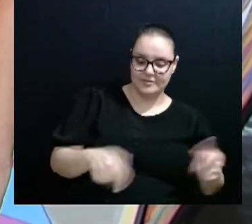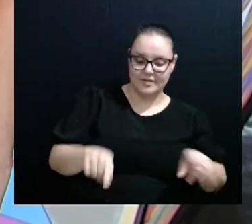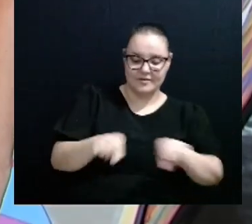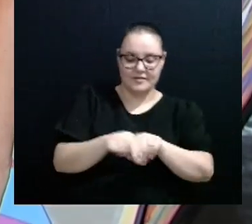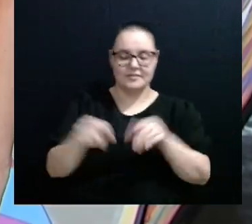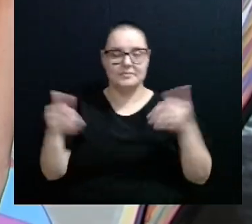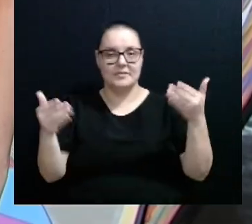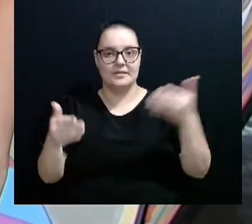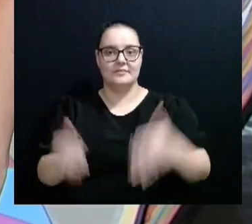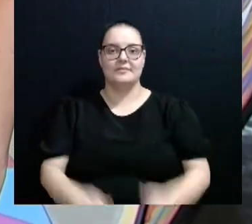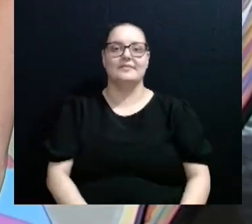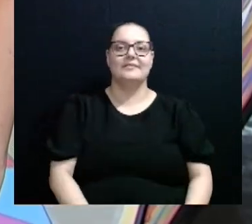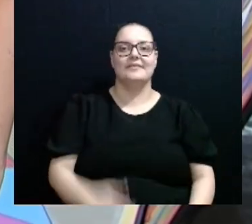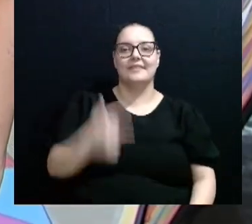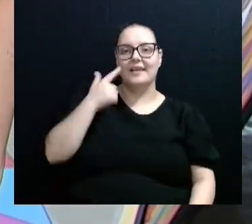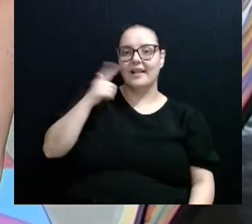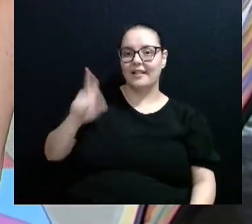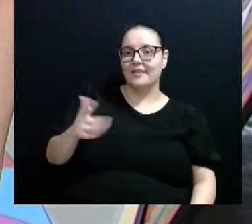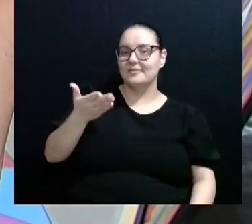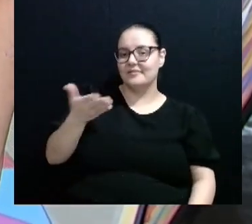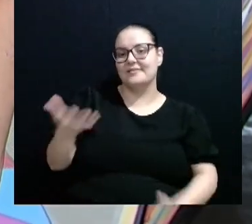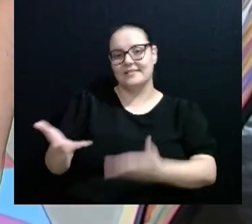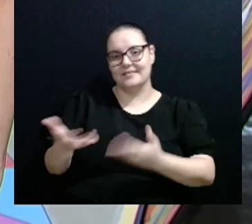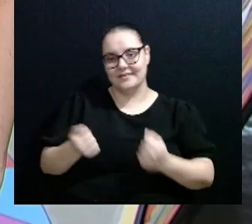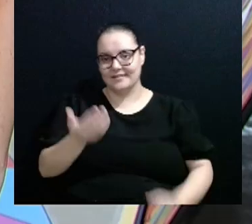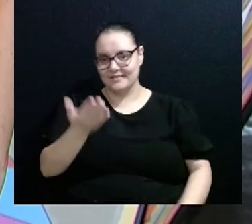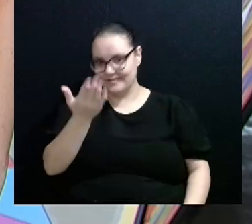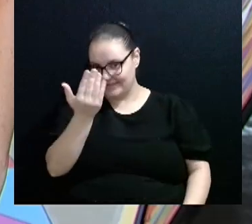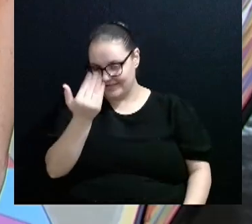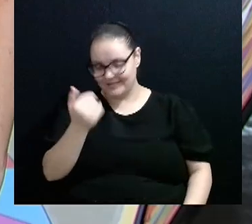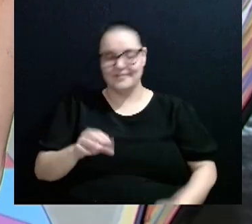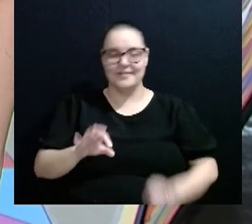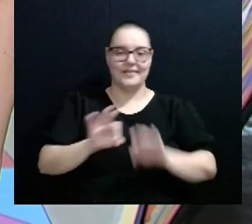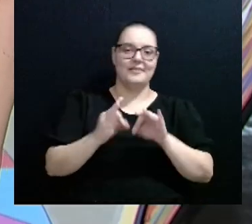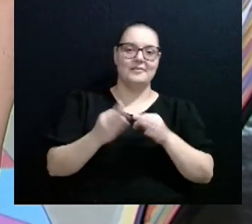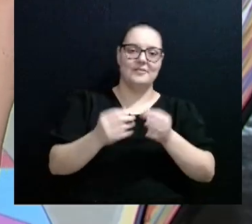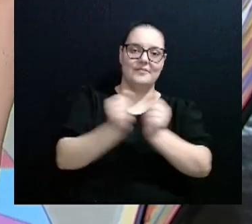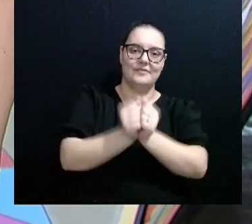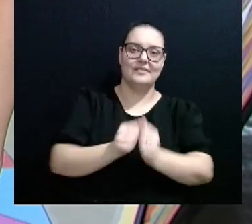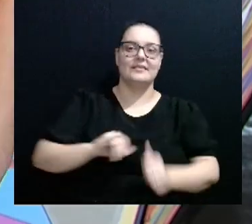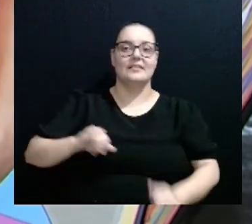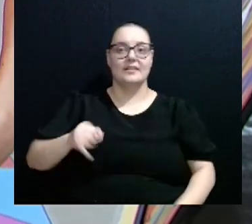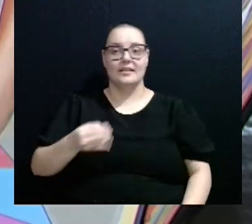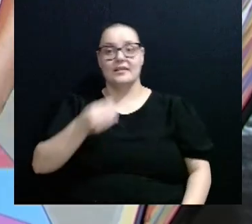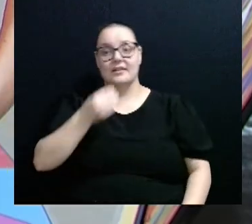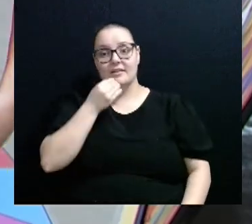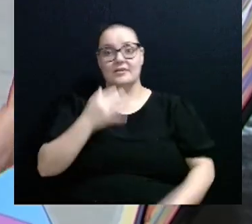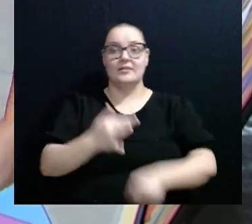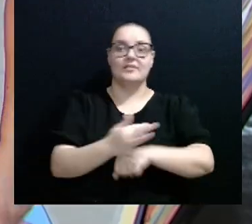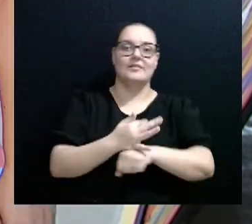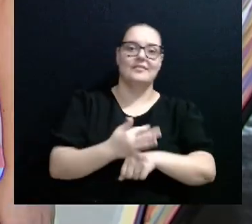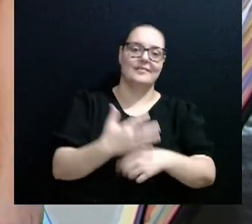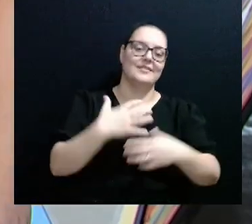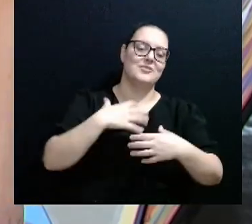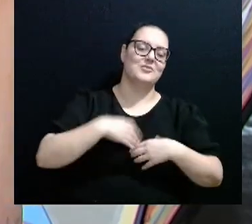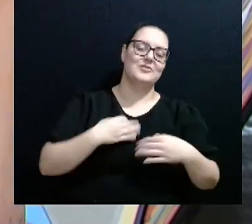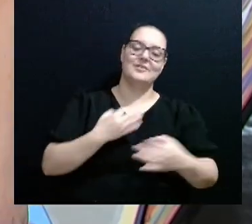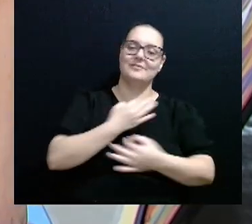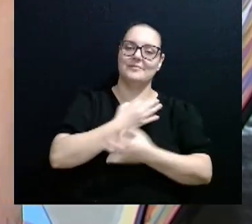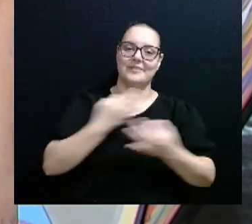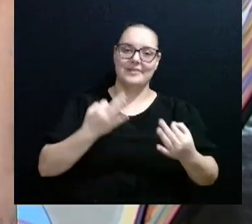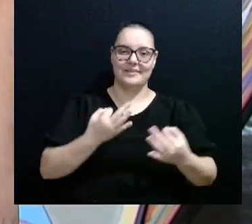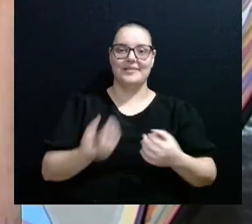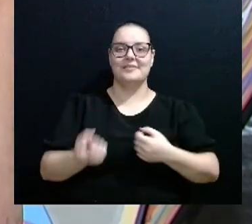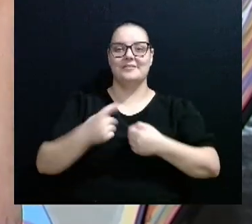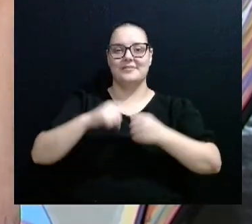claro, você também é convidado. Venha aqui com a sua família e aproveite as férias de uma maneira sensacional. É com você no